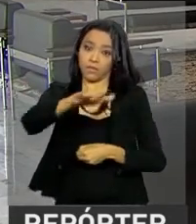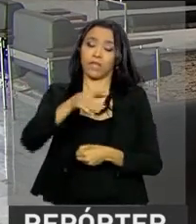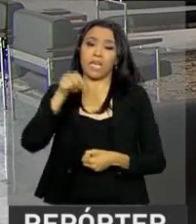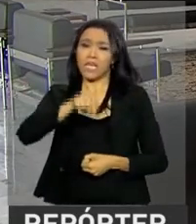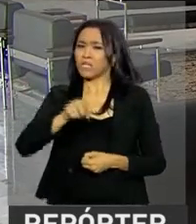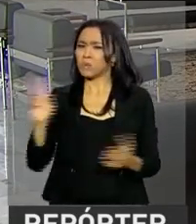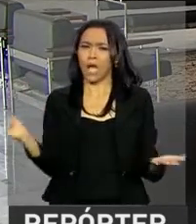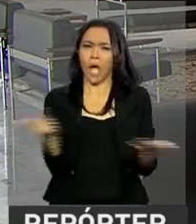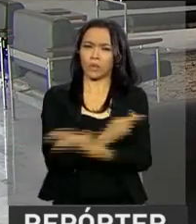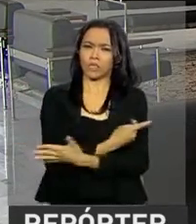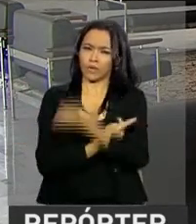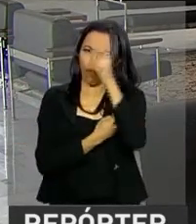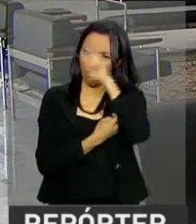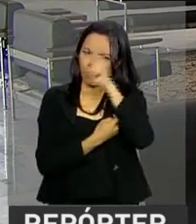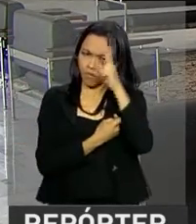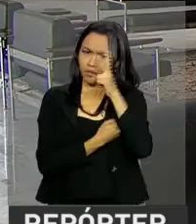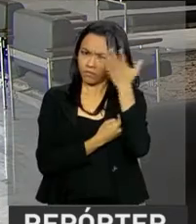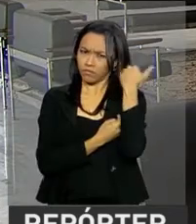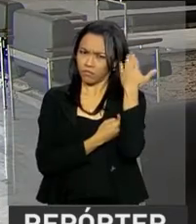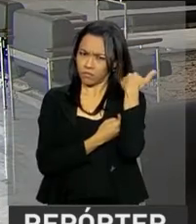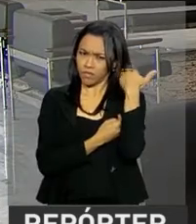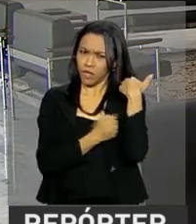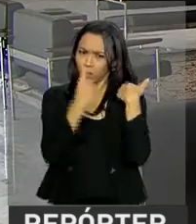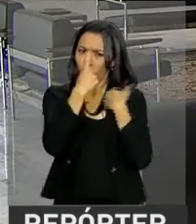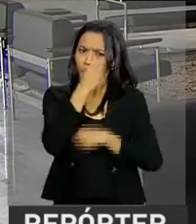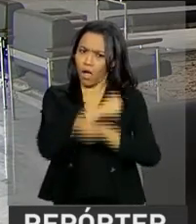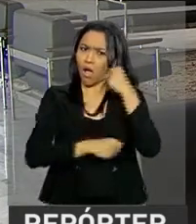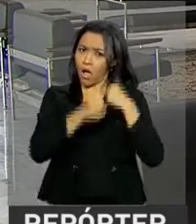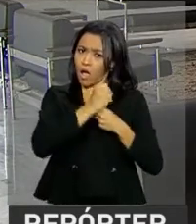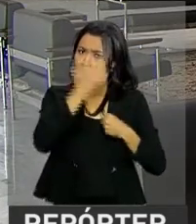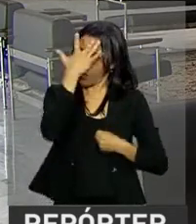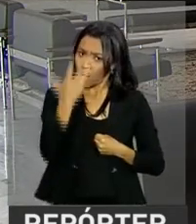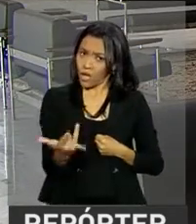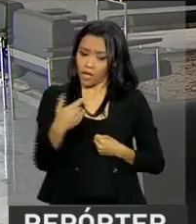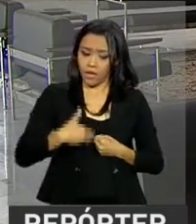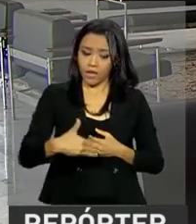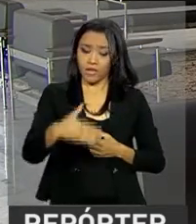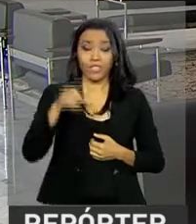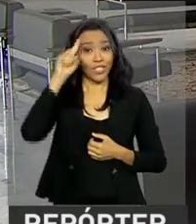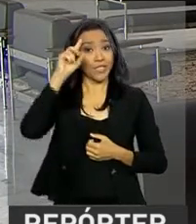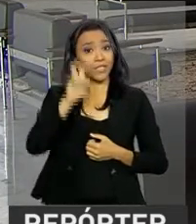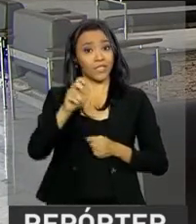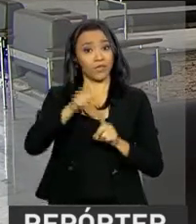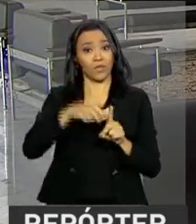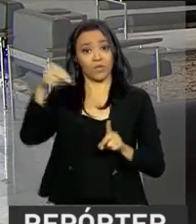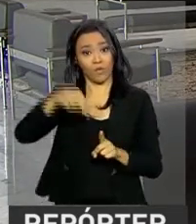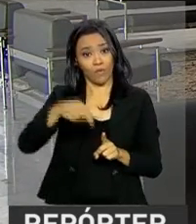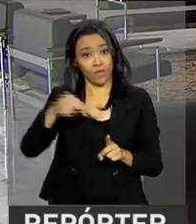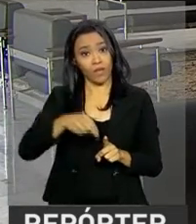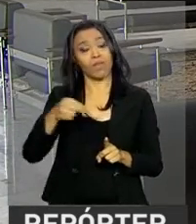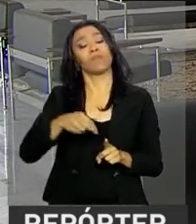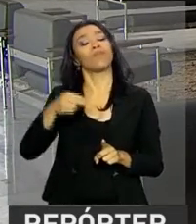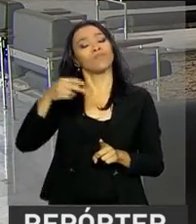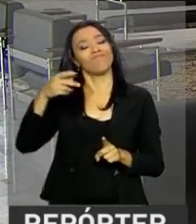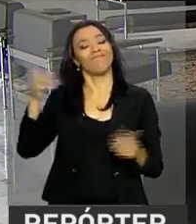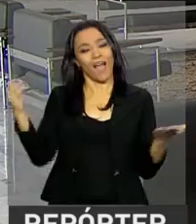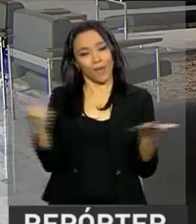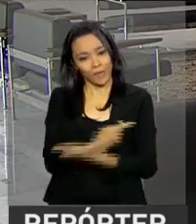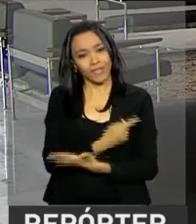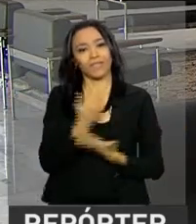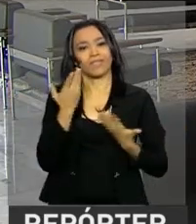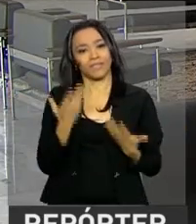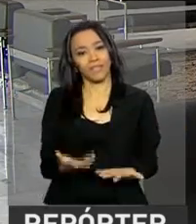acidente a gente lembra aconteceu a completa um ano amanhã sábado dia 5 de novembro aconteceu portanto no dia 5 de novembro